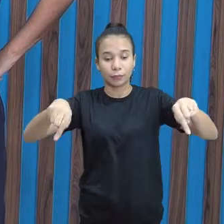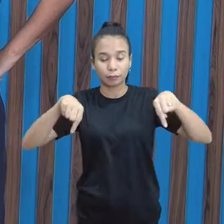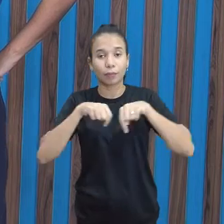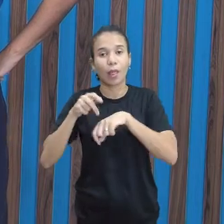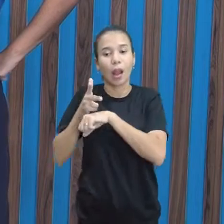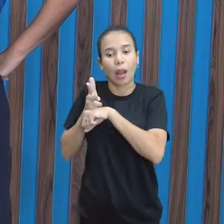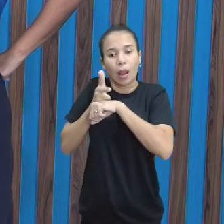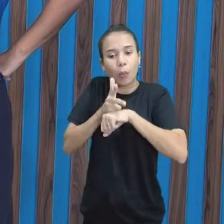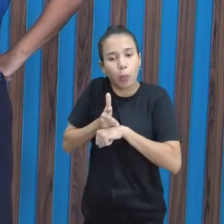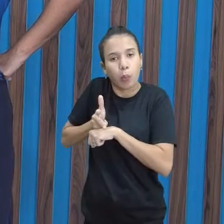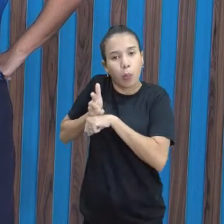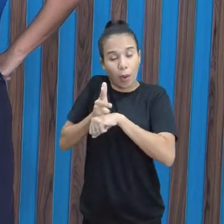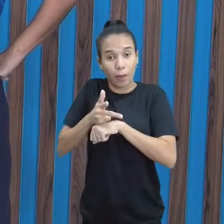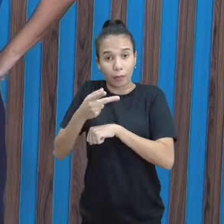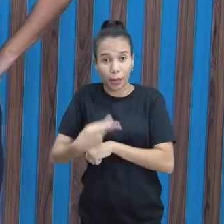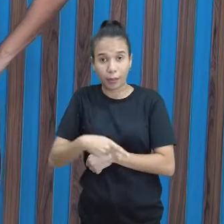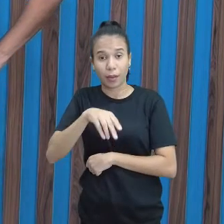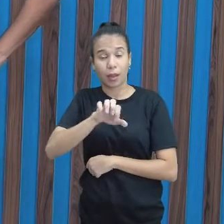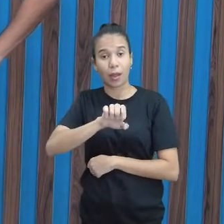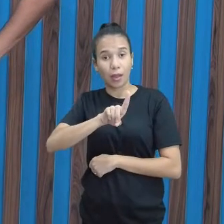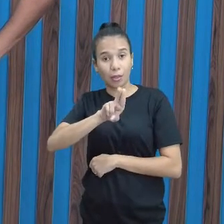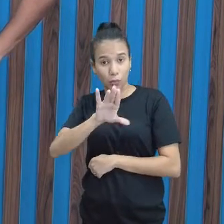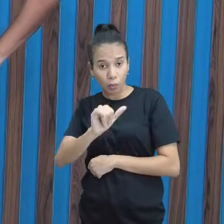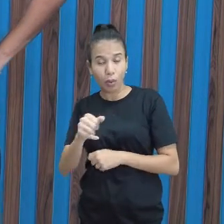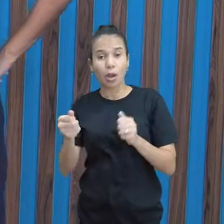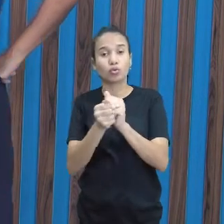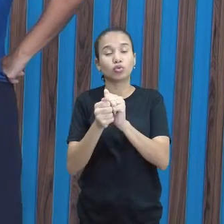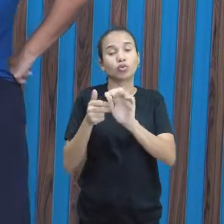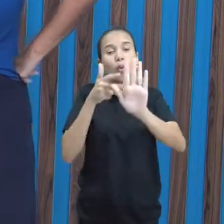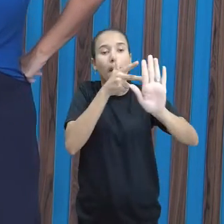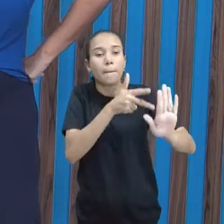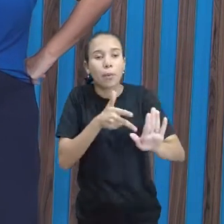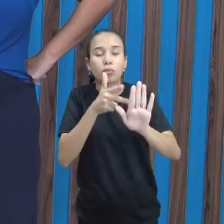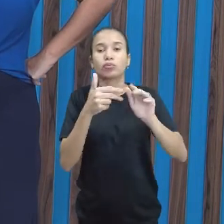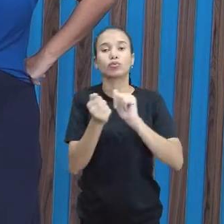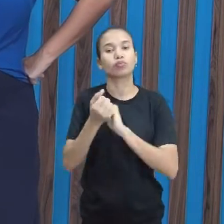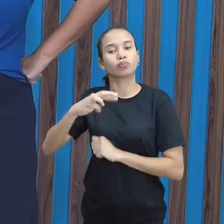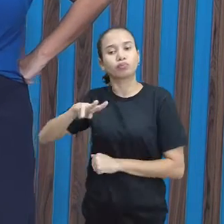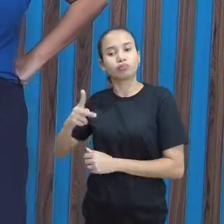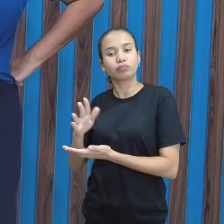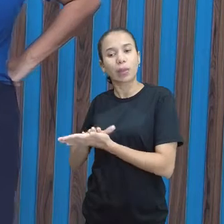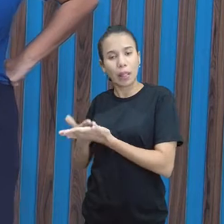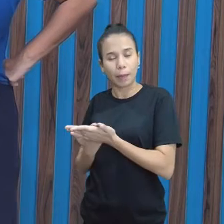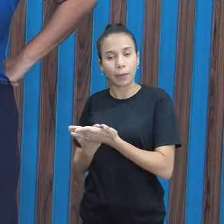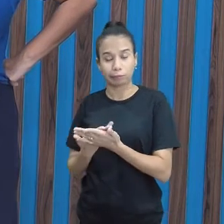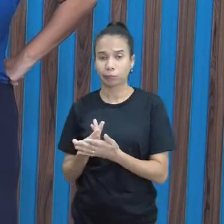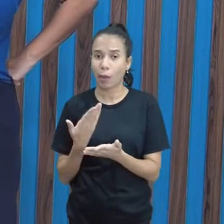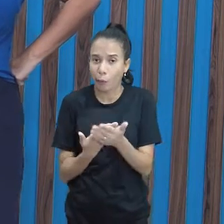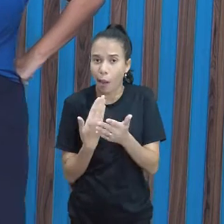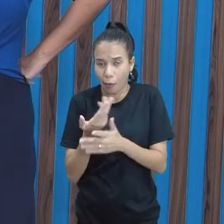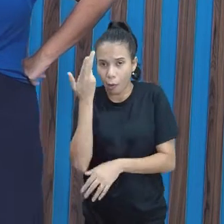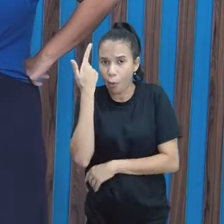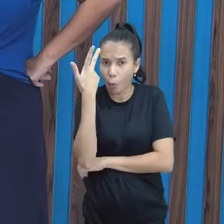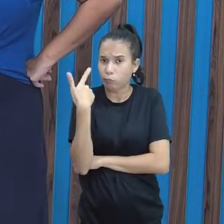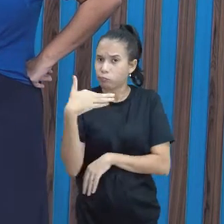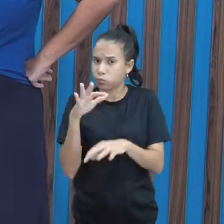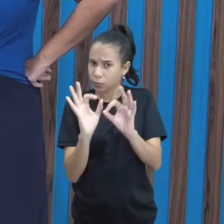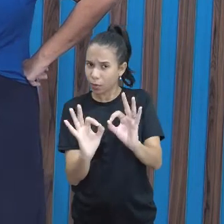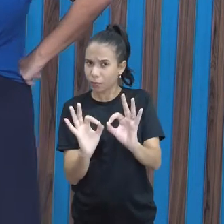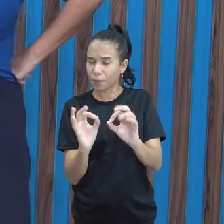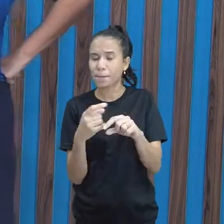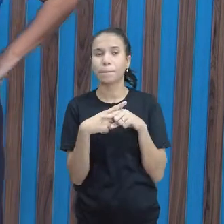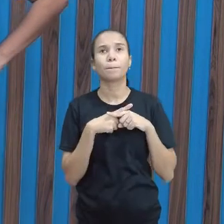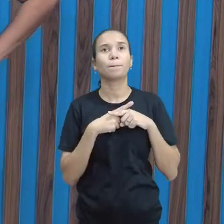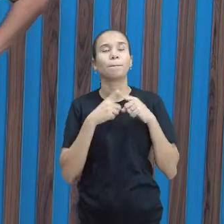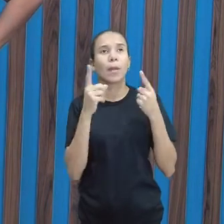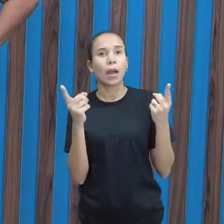Educa Recife, com a Helena aqui, com essa produção maravilhosa e tal. Uma aula comum, não é mesmo? Eis